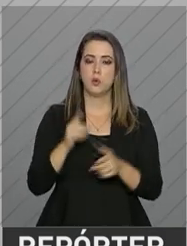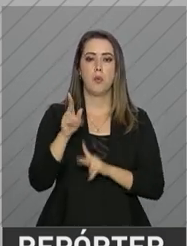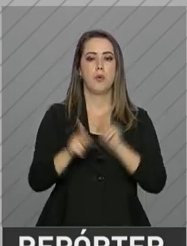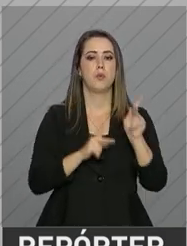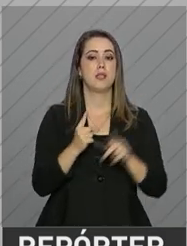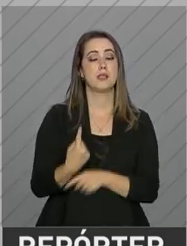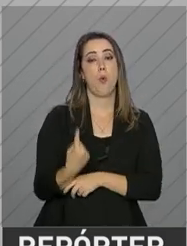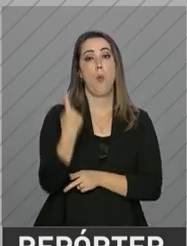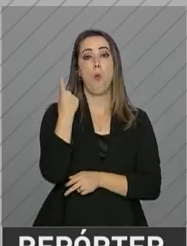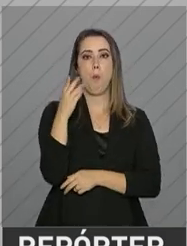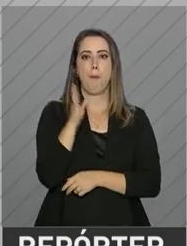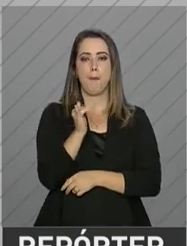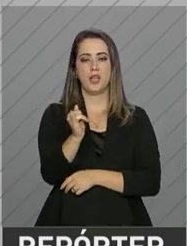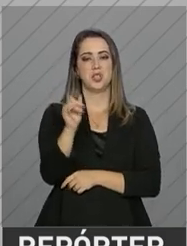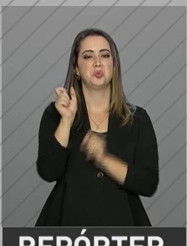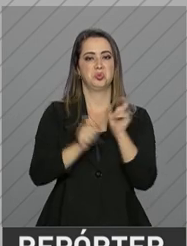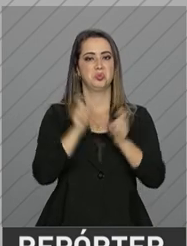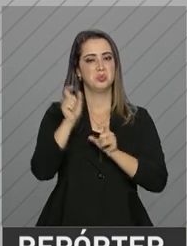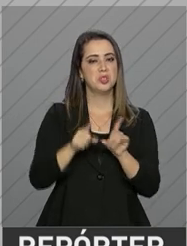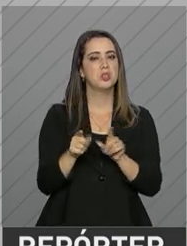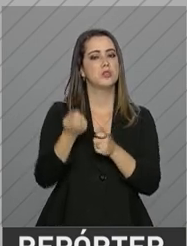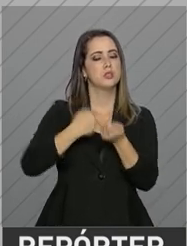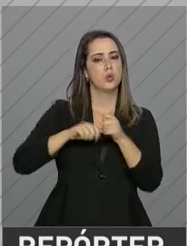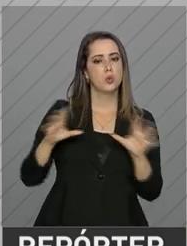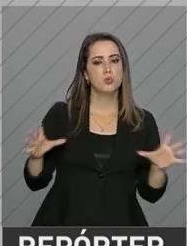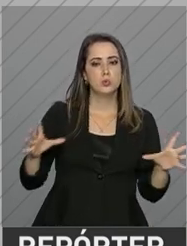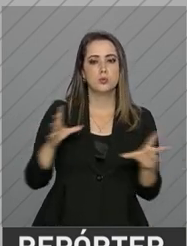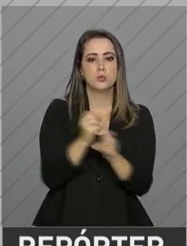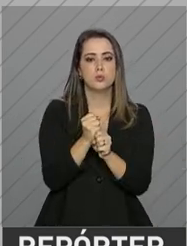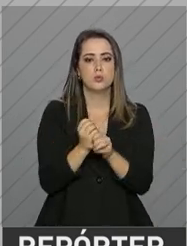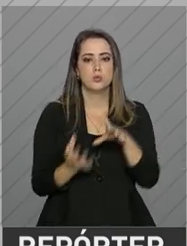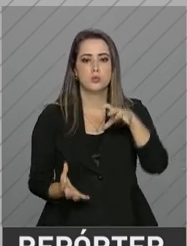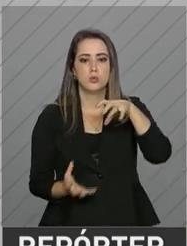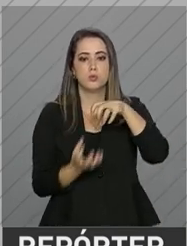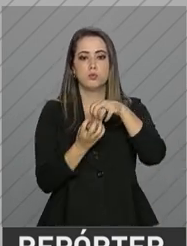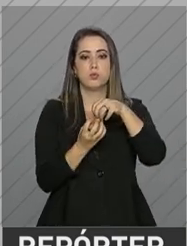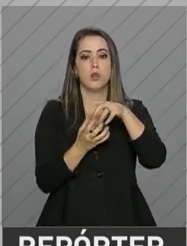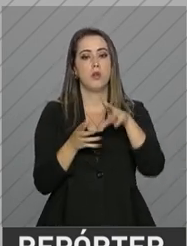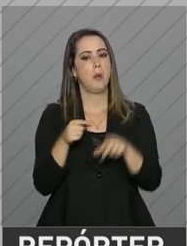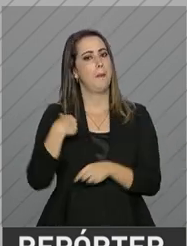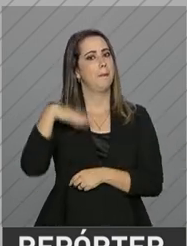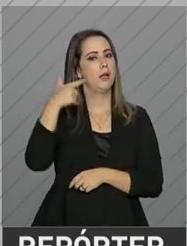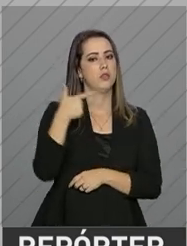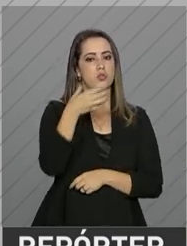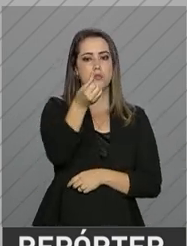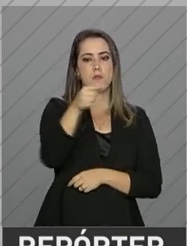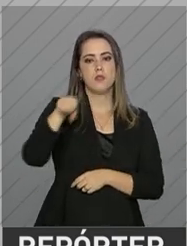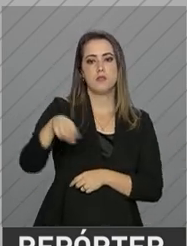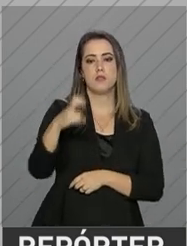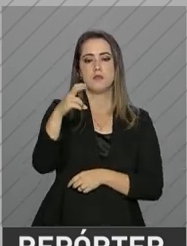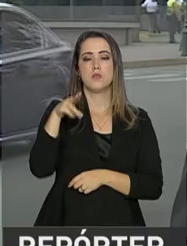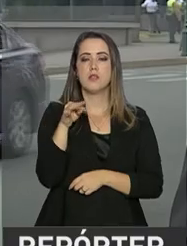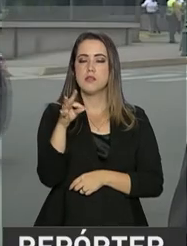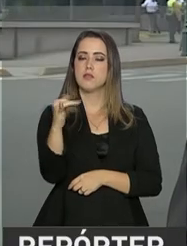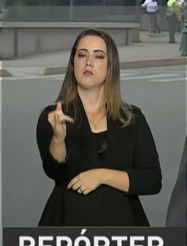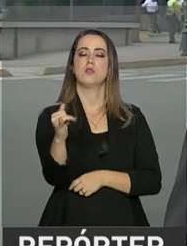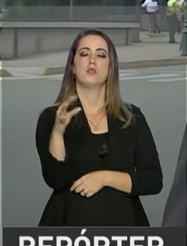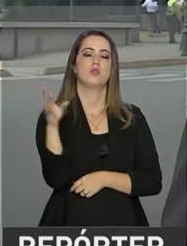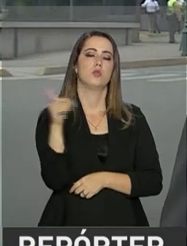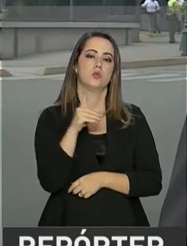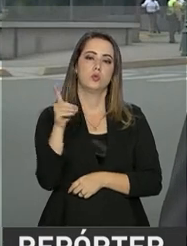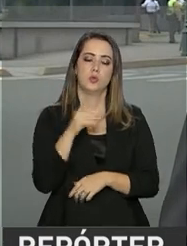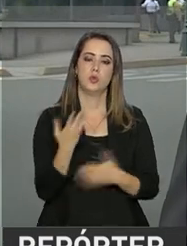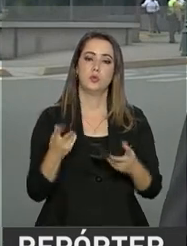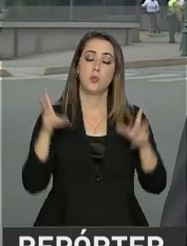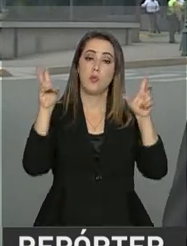quase 1 bilhão de habitantes e economia somada de mais de 26 trilhões e meio de dólares. O tema